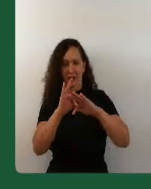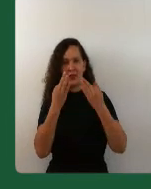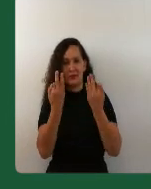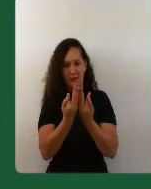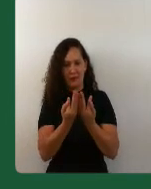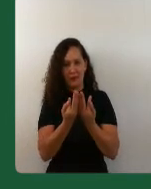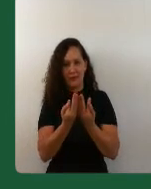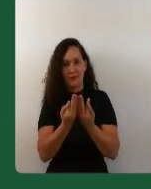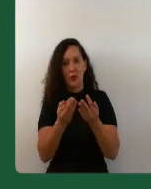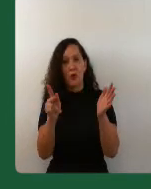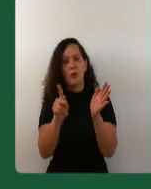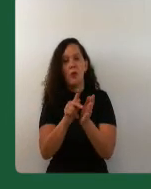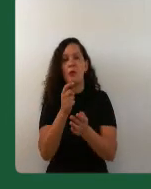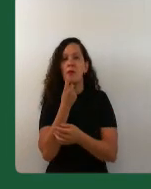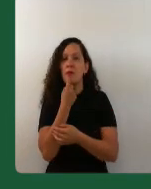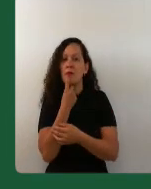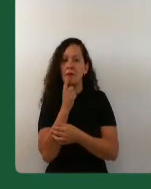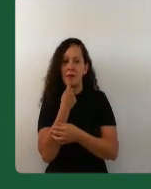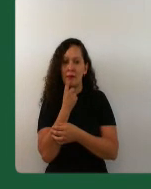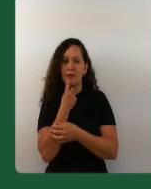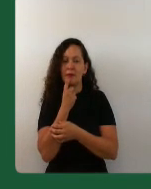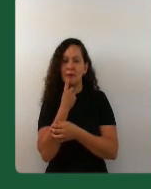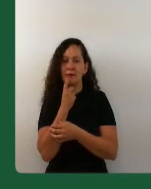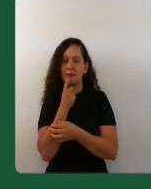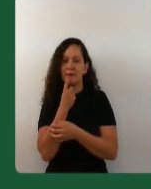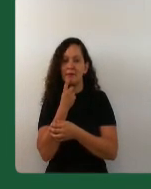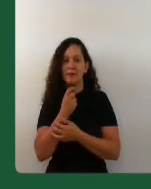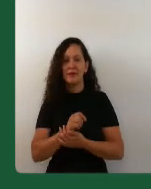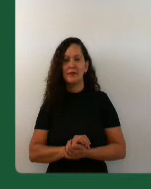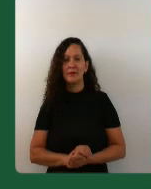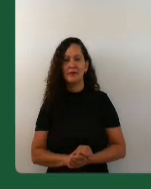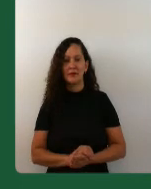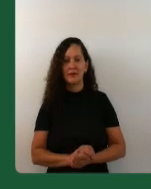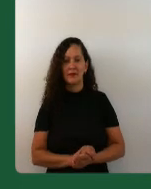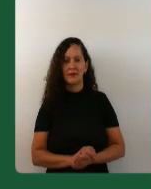de Campinas, referências daqui.